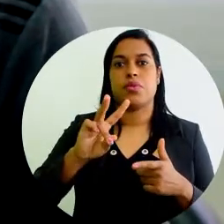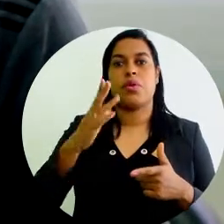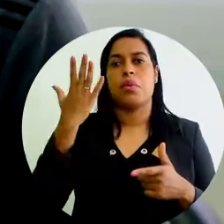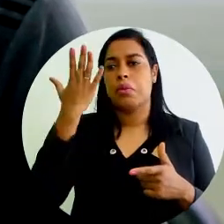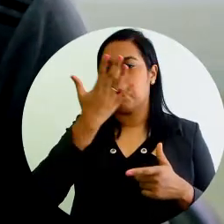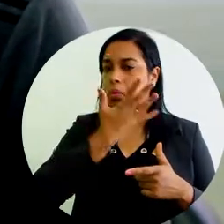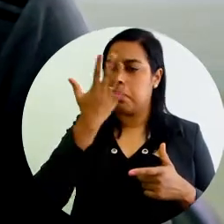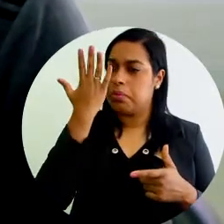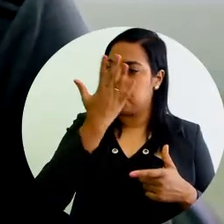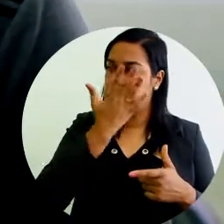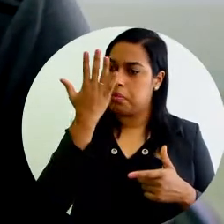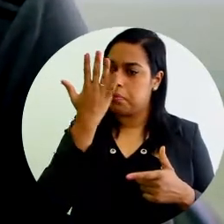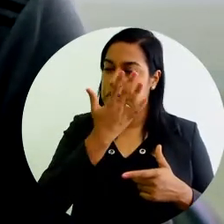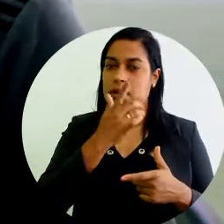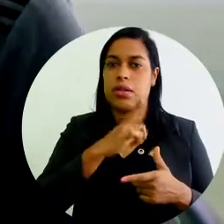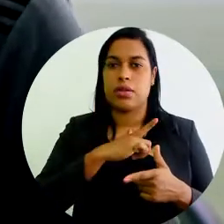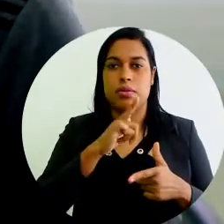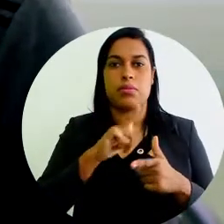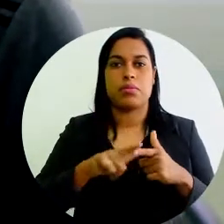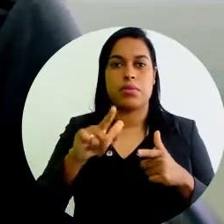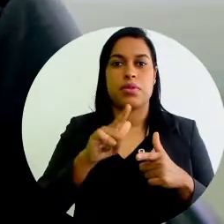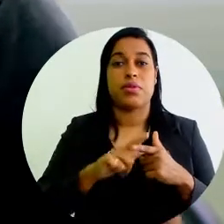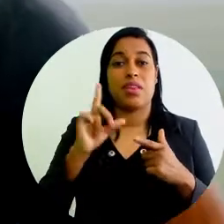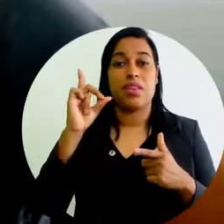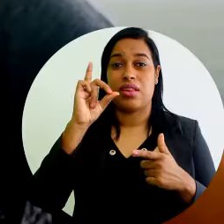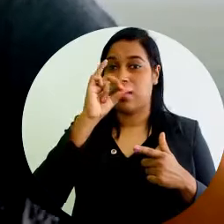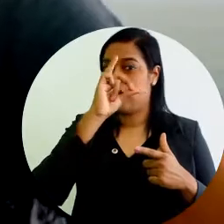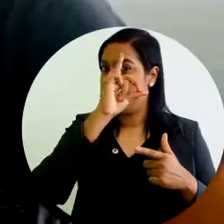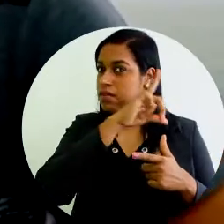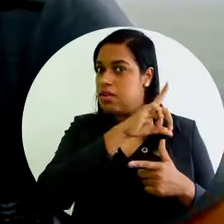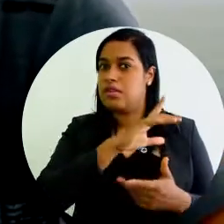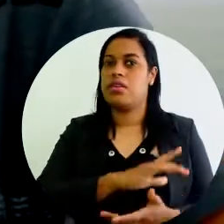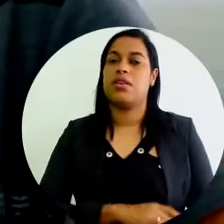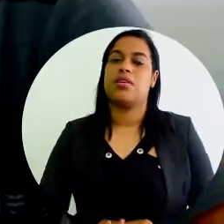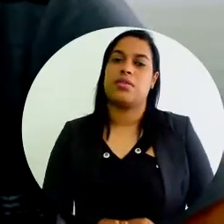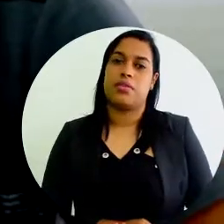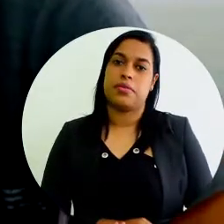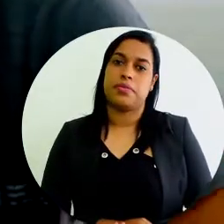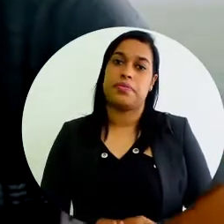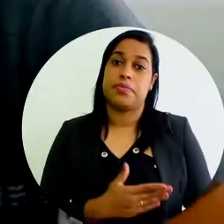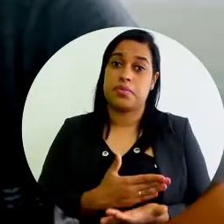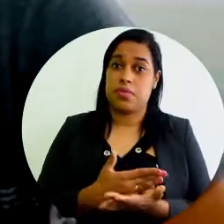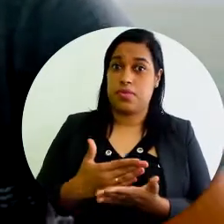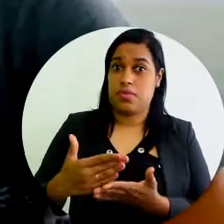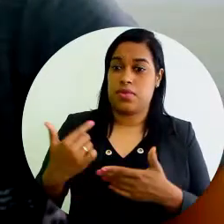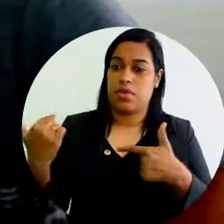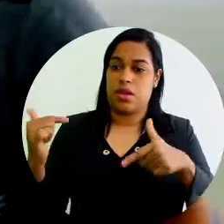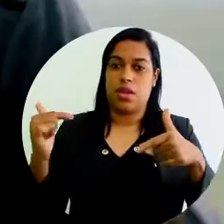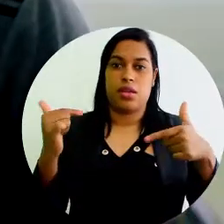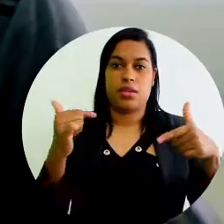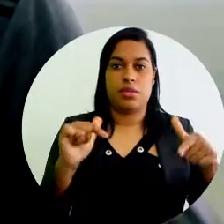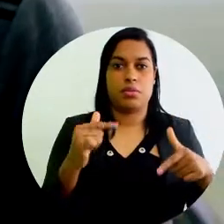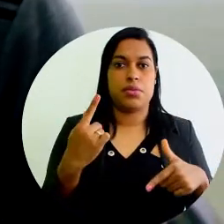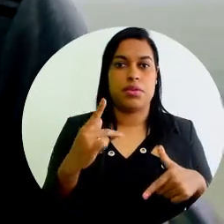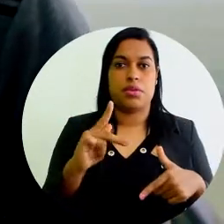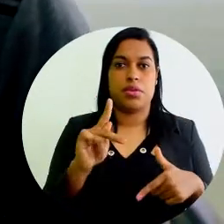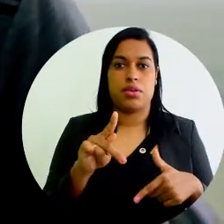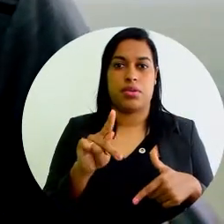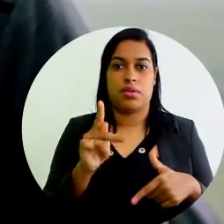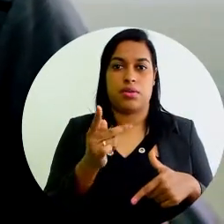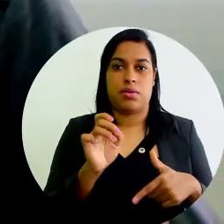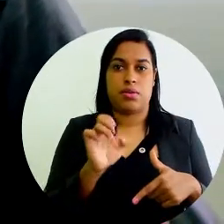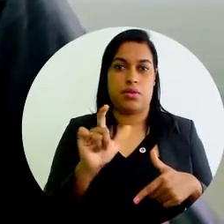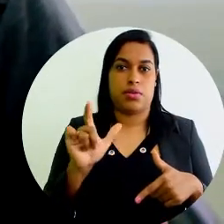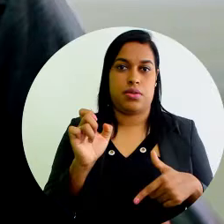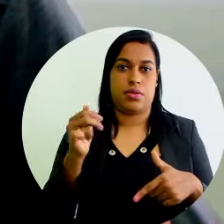visual, ela conseguia enxergar, mas tinha uma certa dificuldade. E ela começa a